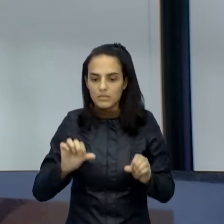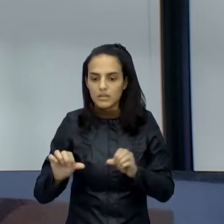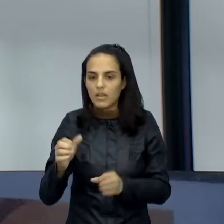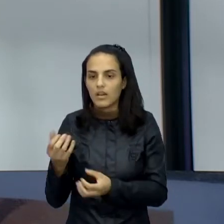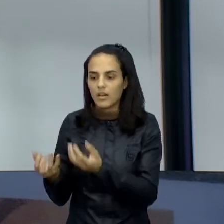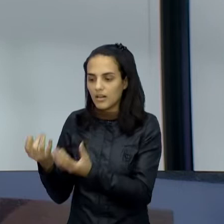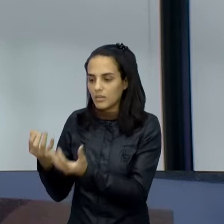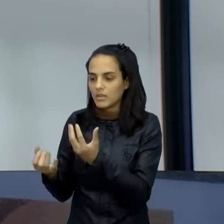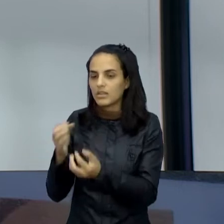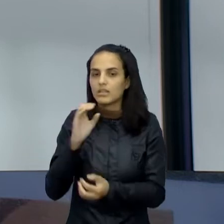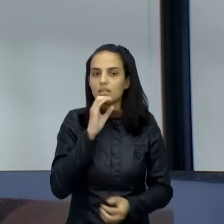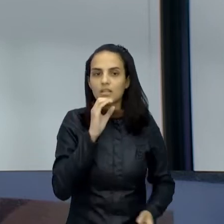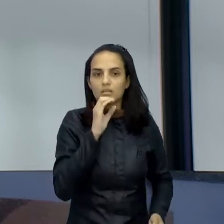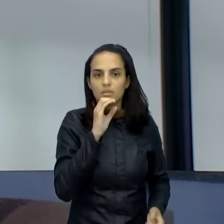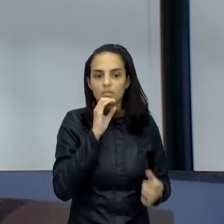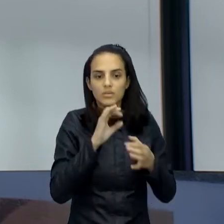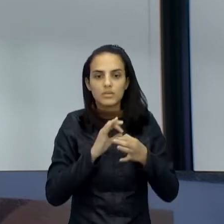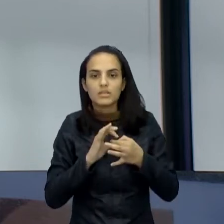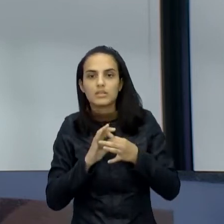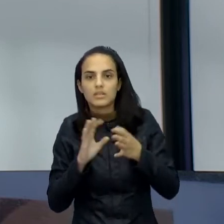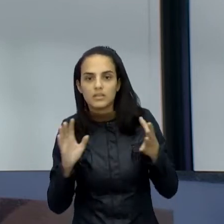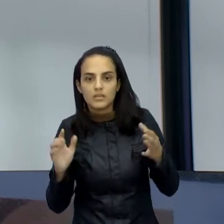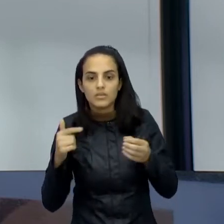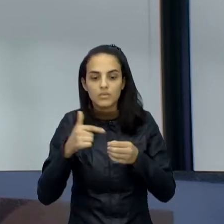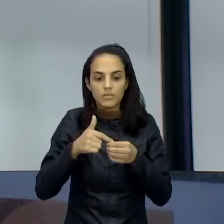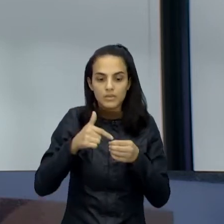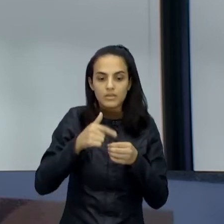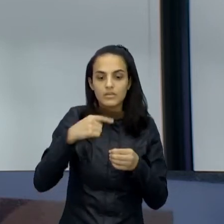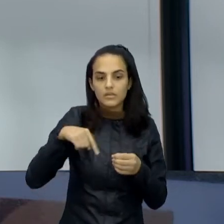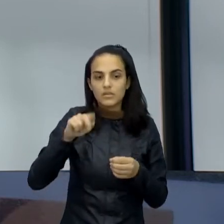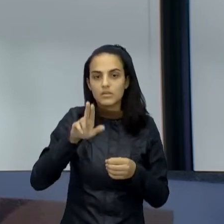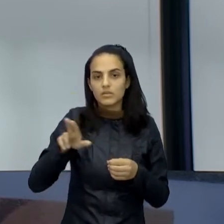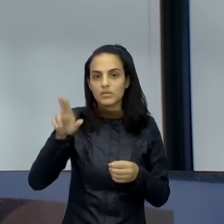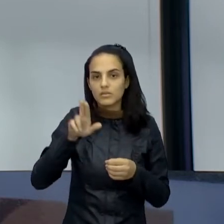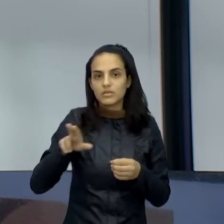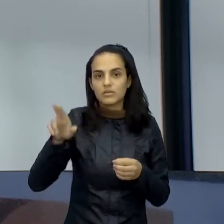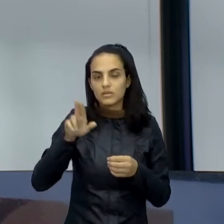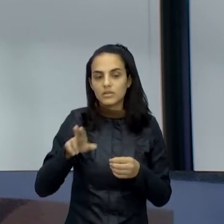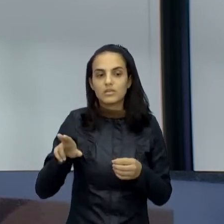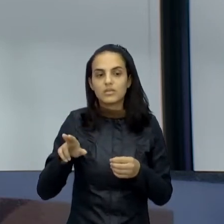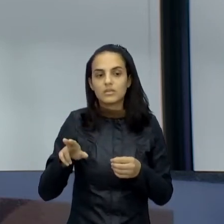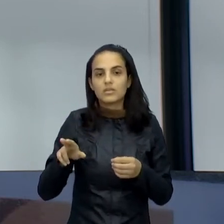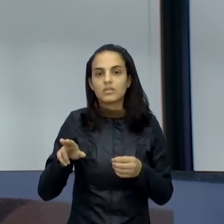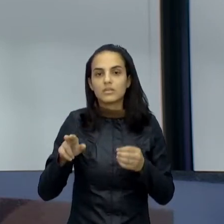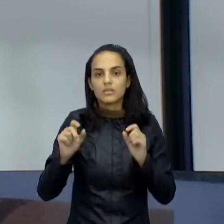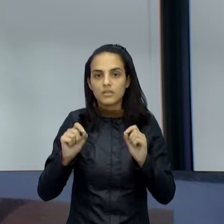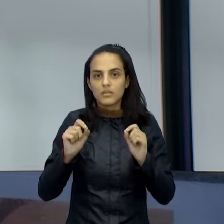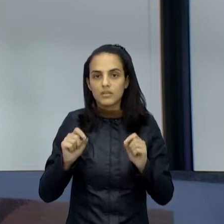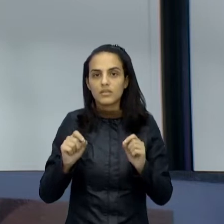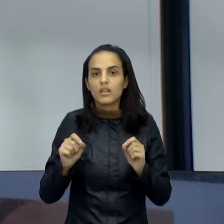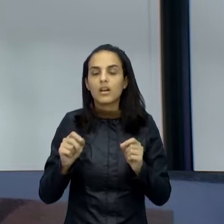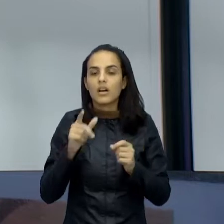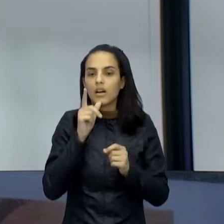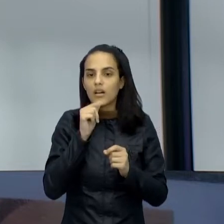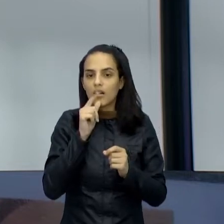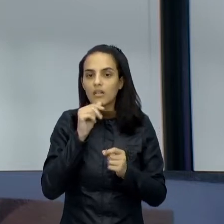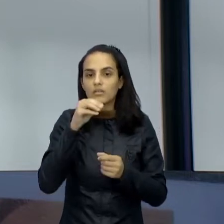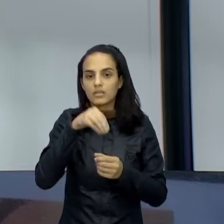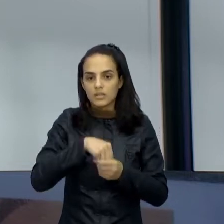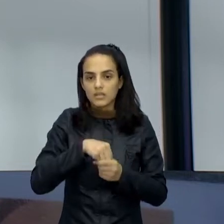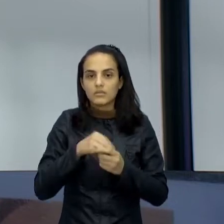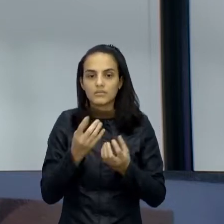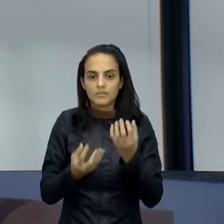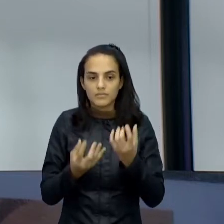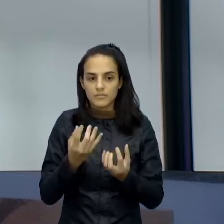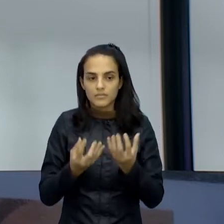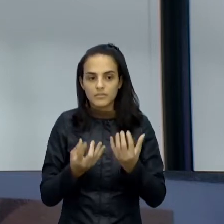O calor liberado por este combustível, que hoje a gente utiliza aí nas nossas caldeiras, vai ferver a água que está aqui dentro, tá bom?